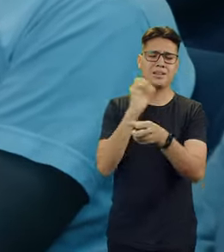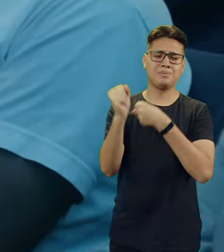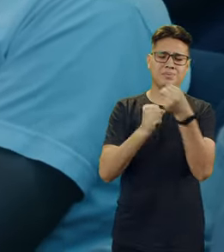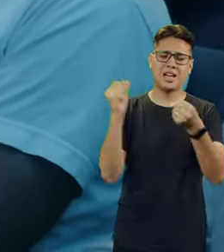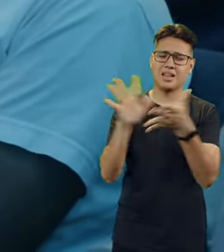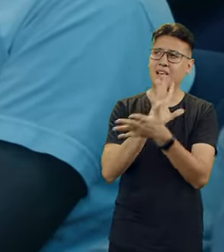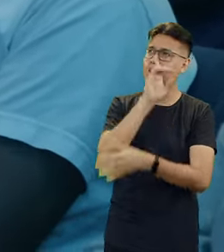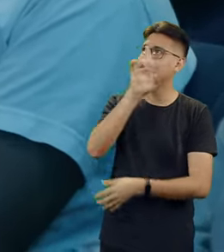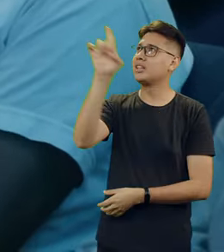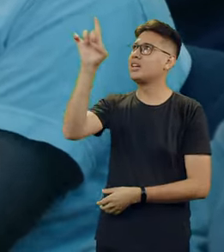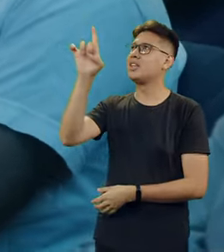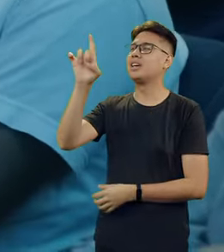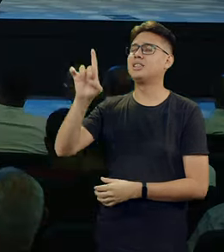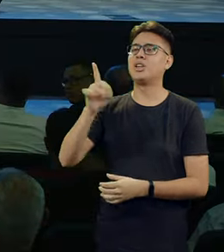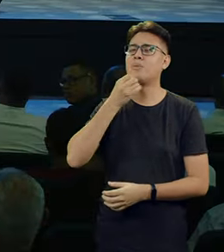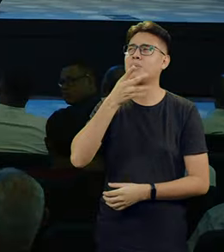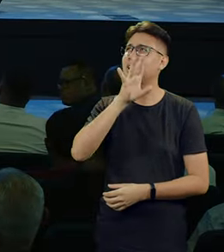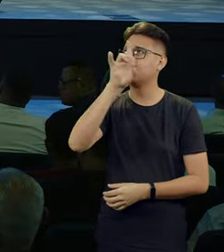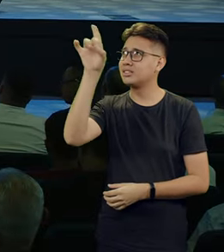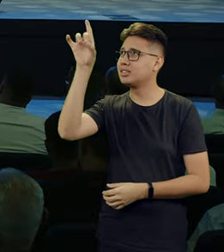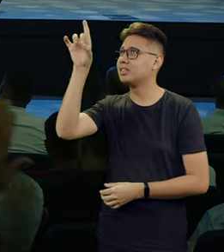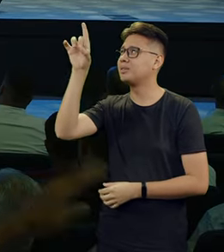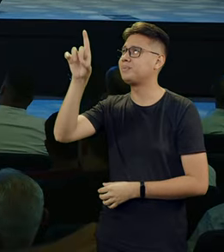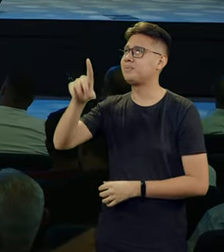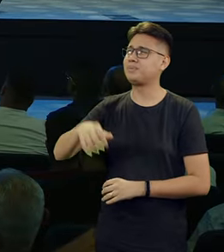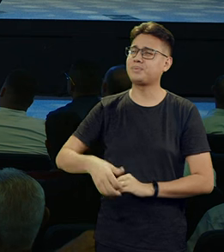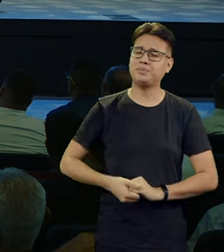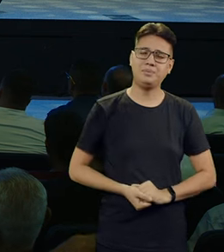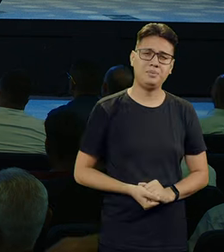Aleluia, glória, bendito é o nome do Senhor.